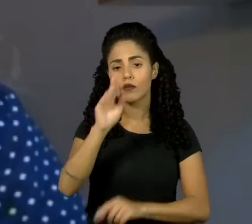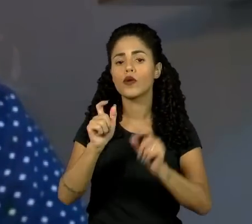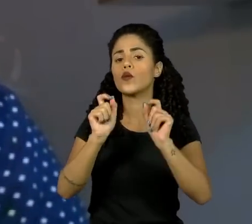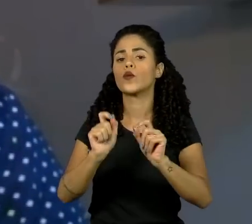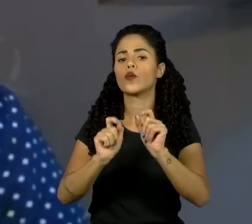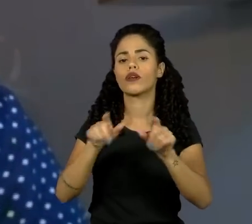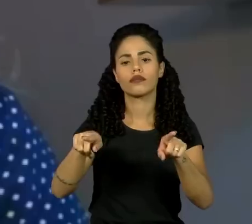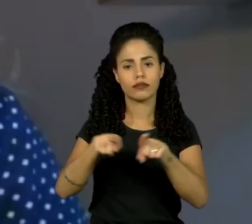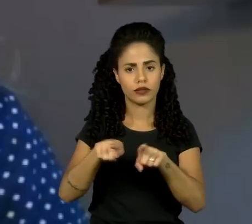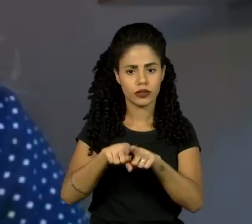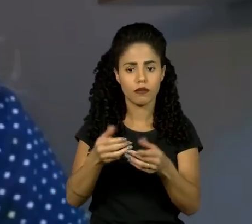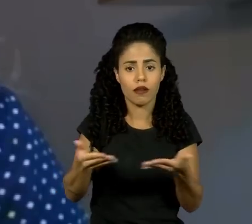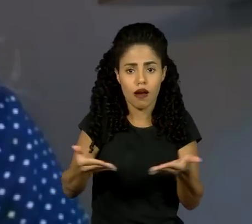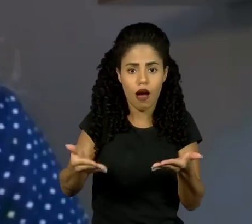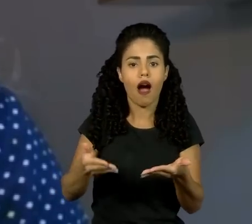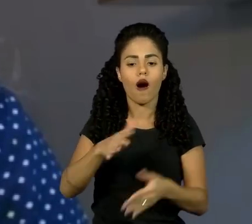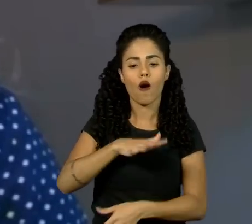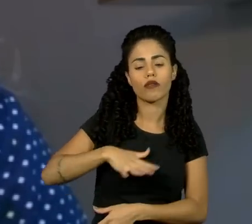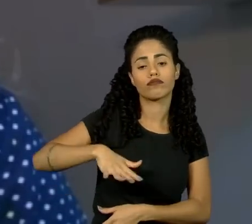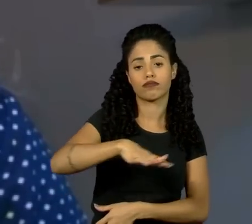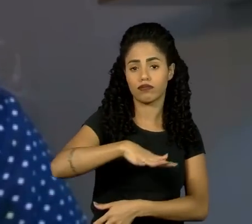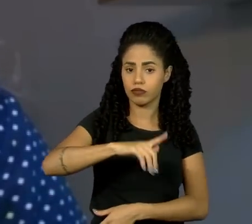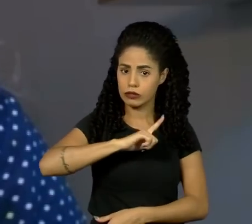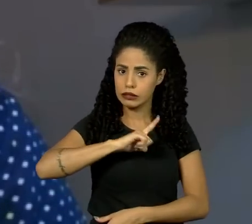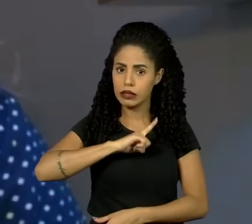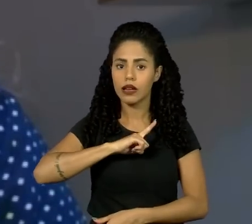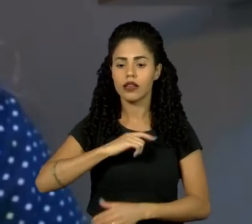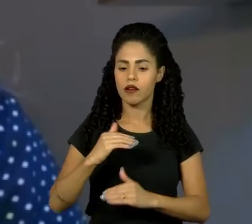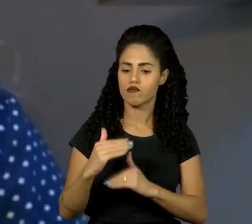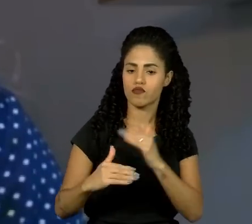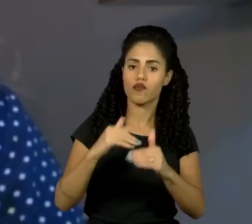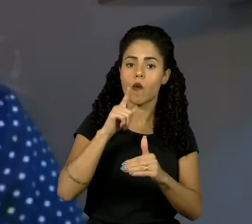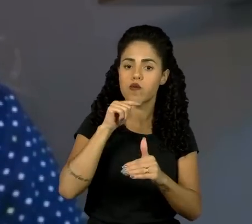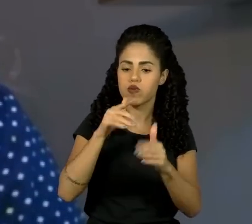redução da vulnerabilidade da zona costeira frente ao avanço do